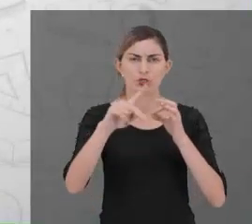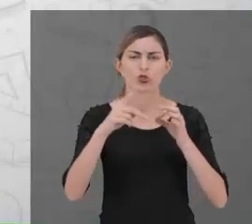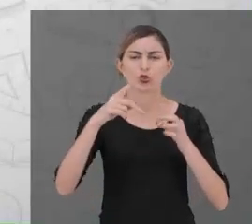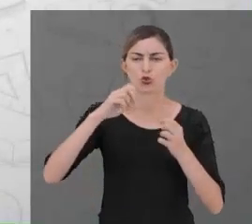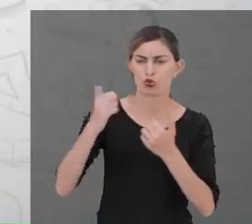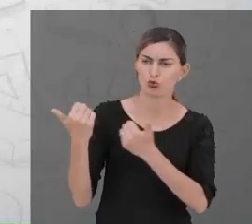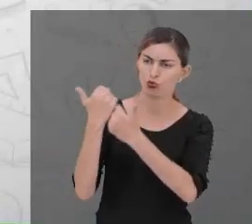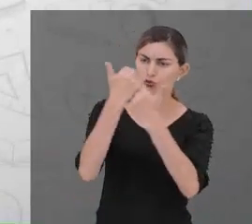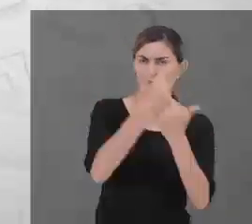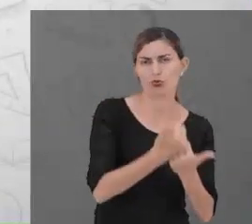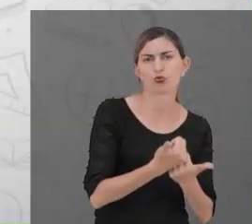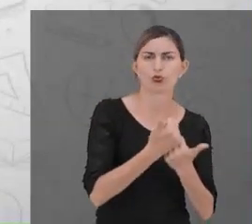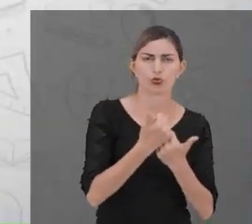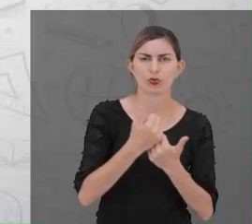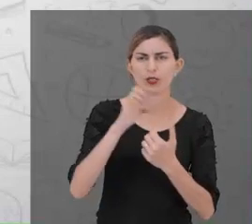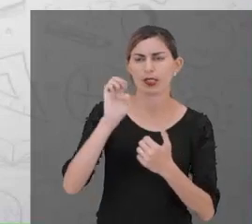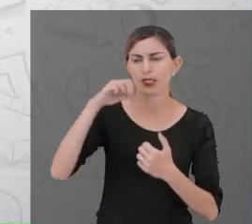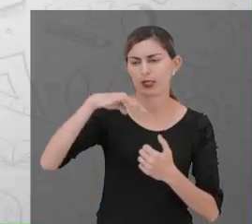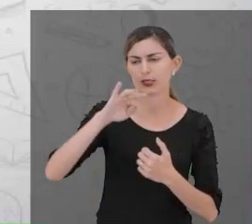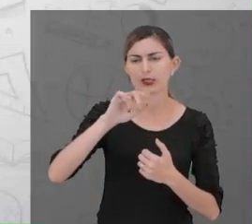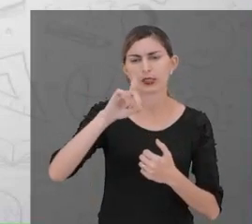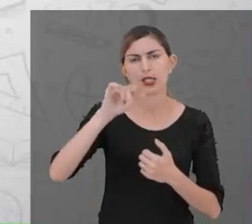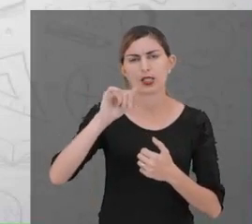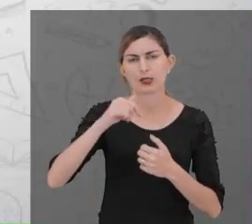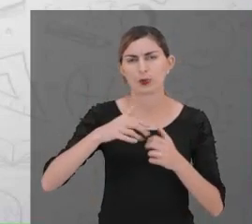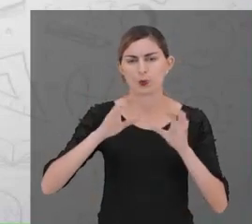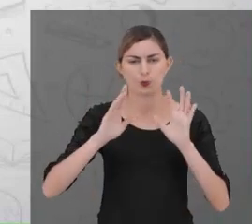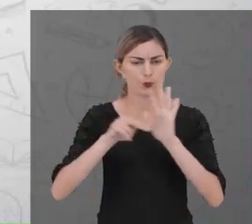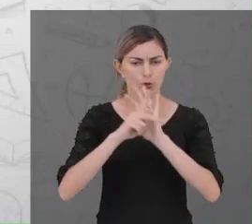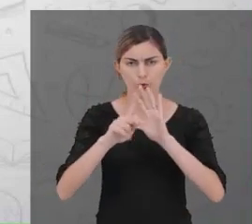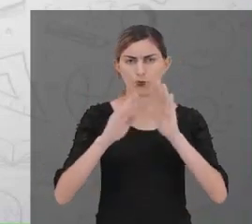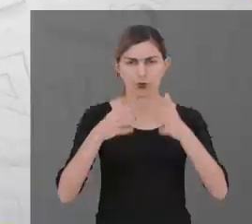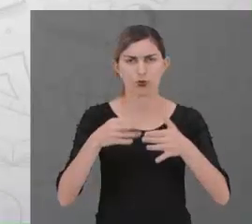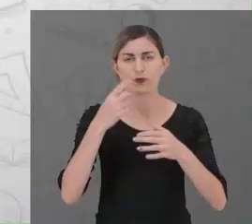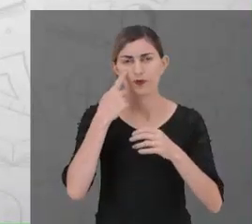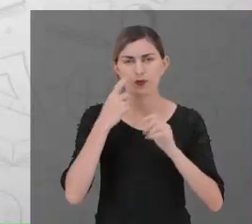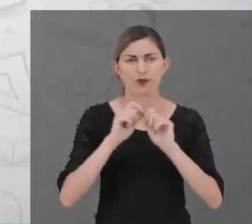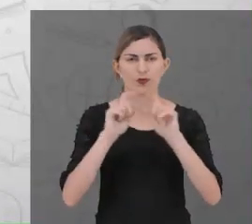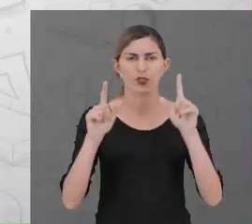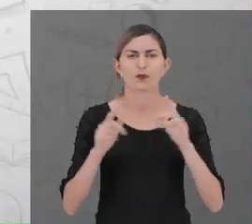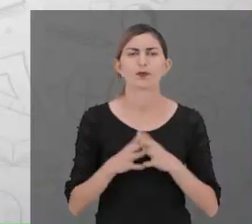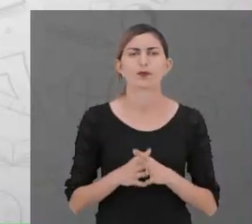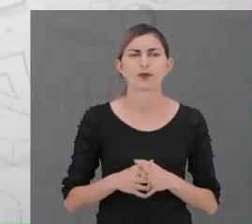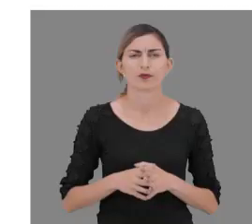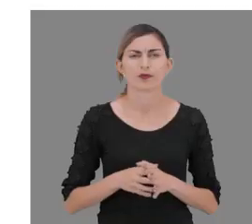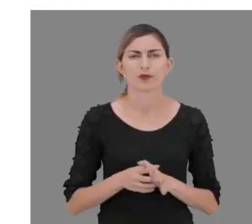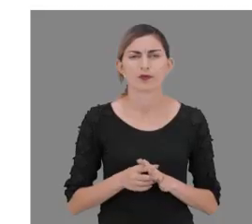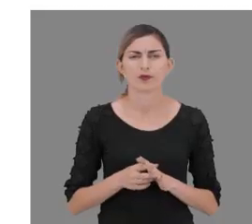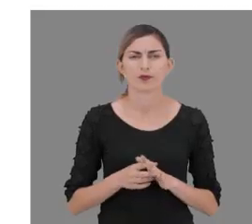justamente a sobreposição de entidades mais específicas. Observe.